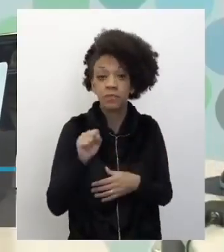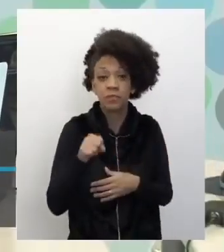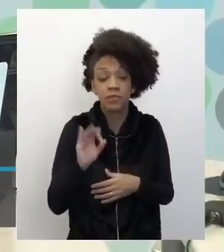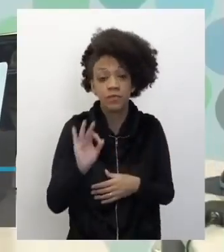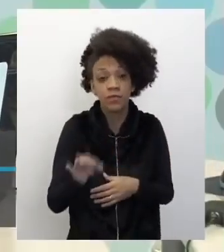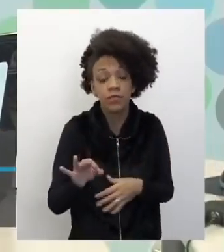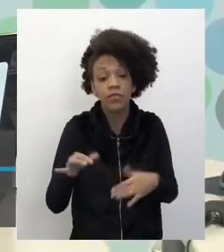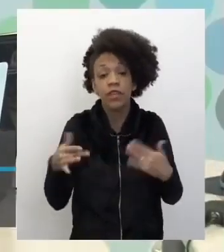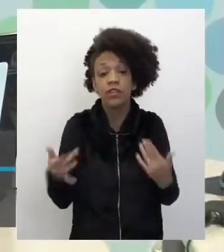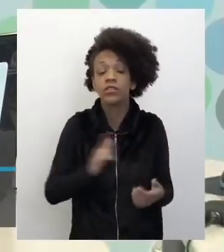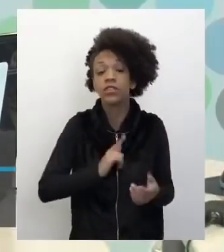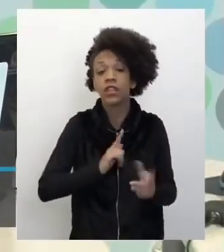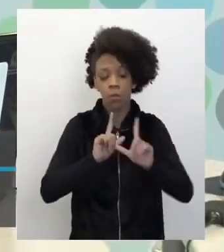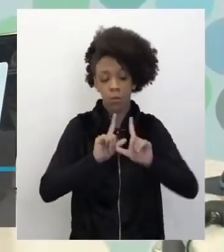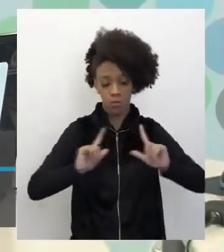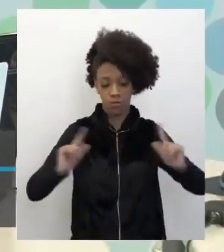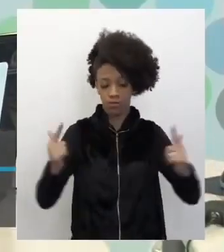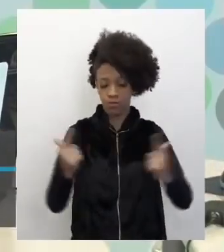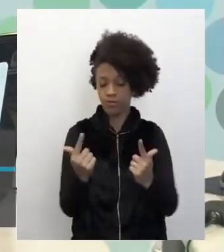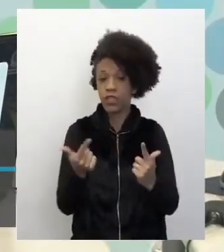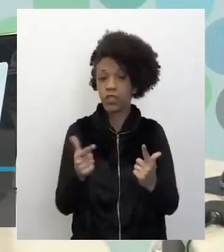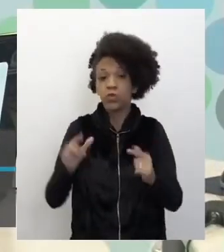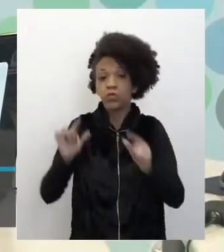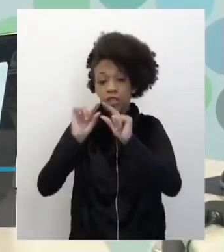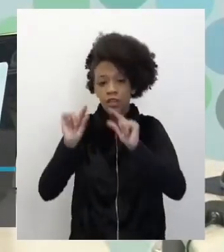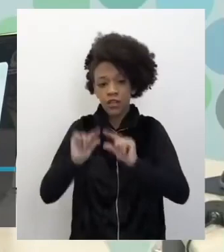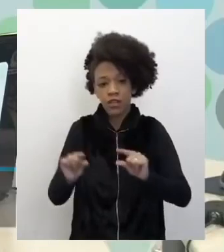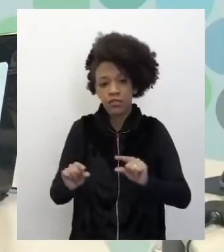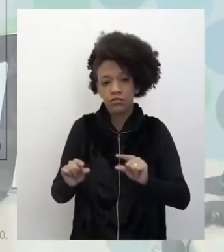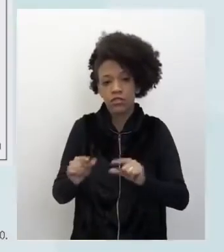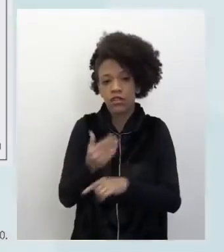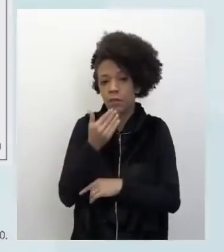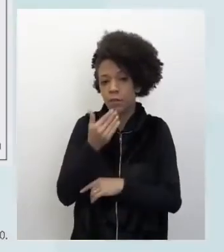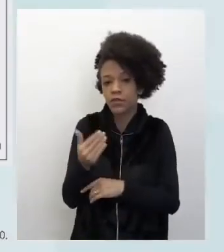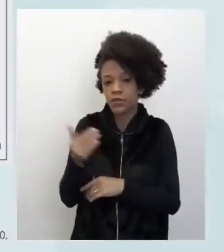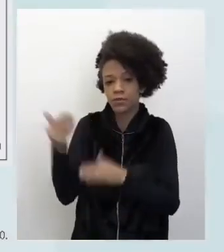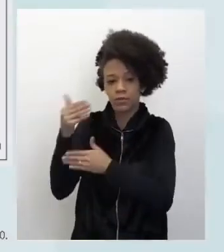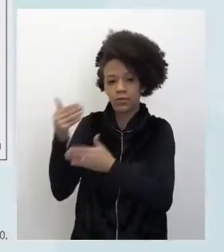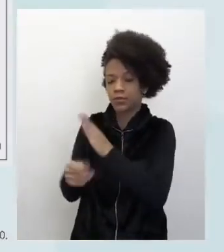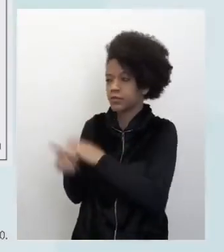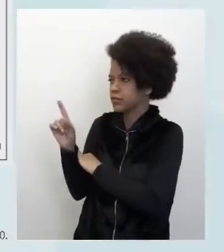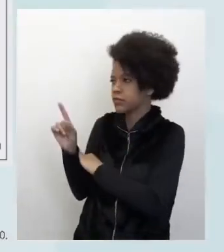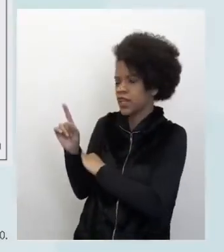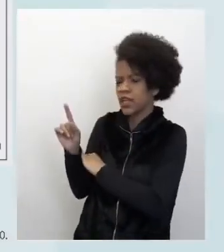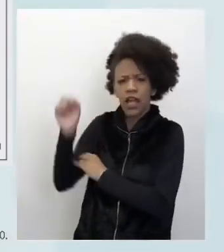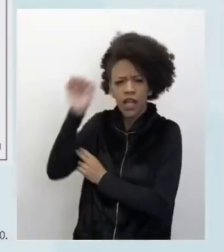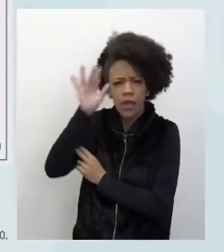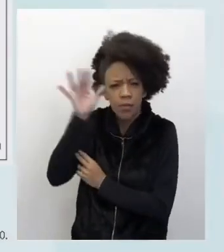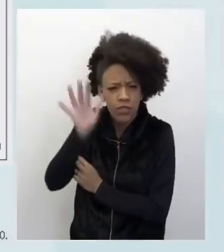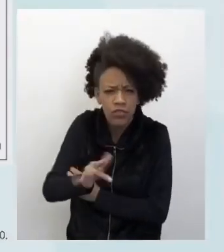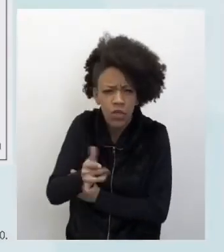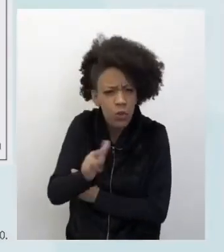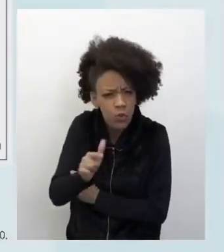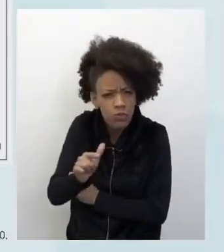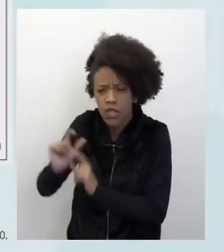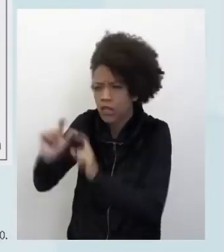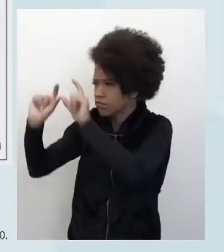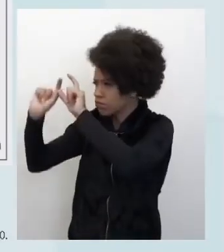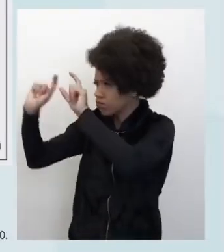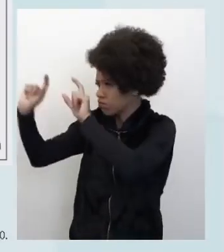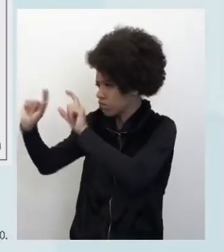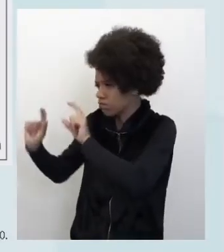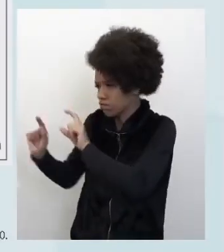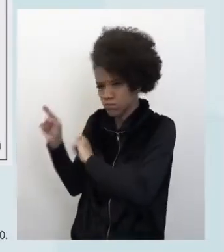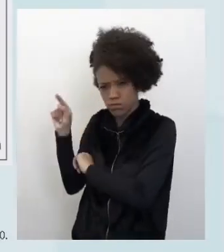eu tenho um mapa e ele não tem a legenda, eu vou pedir para colocar a sondagem de novo. Imagina que eu não tenho a legenda, só tenho o desenho do mapa lá. O que